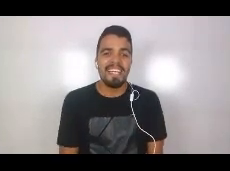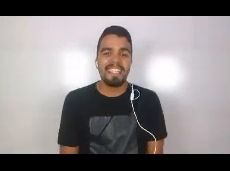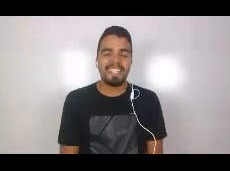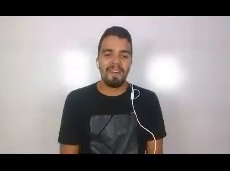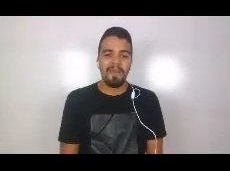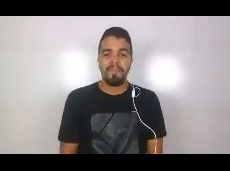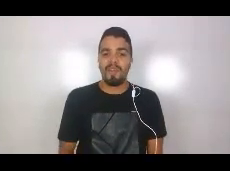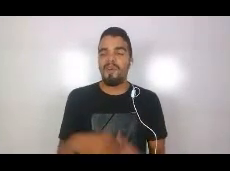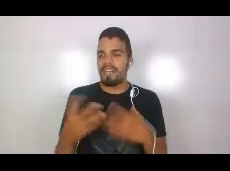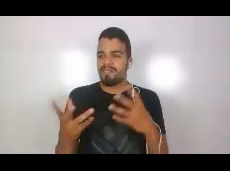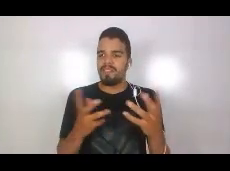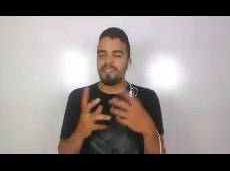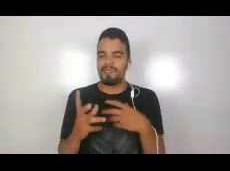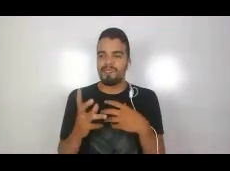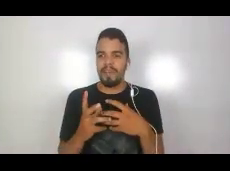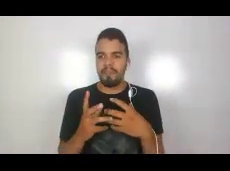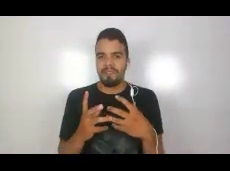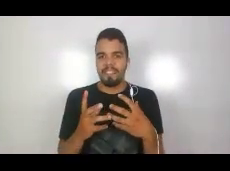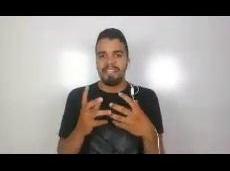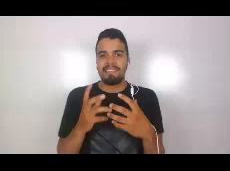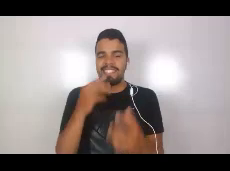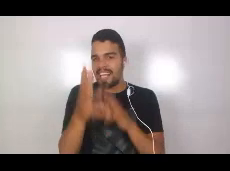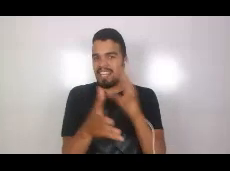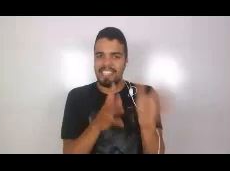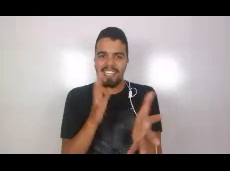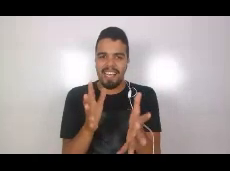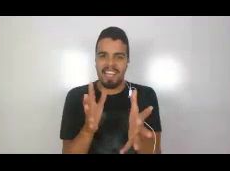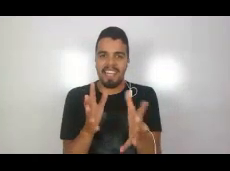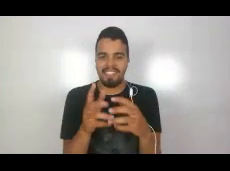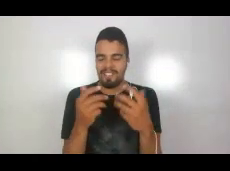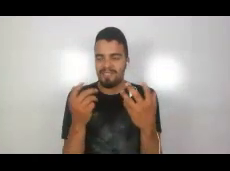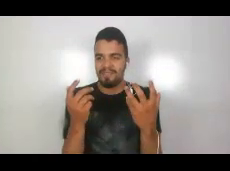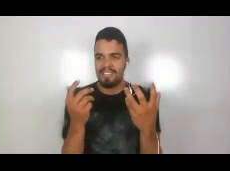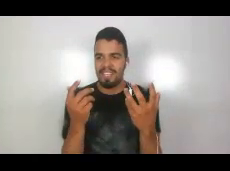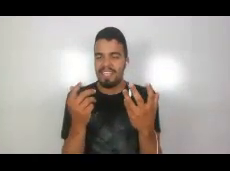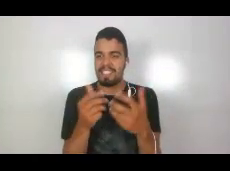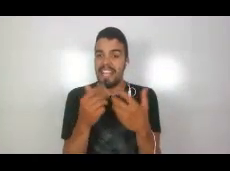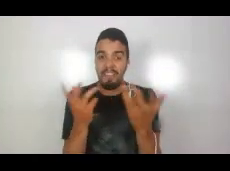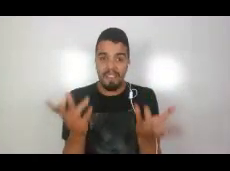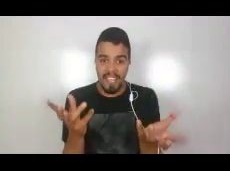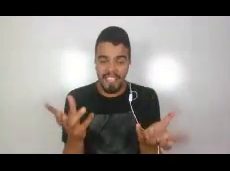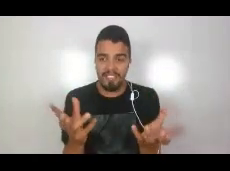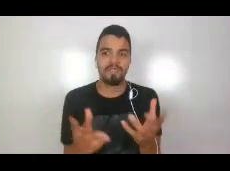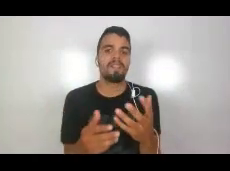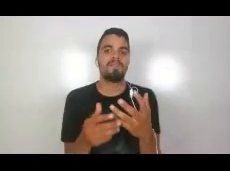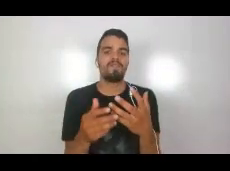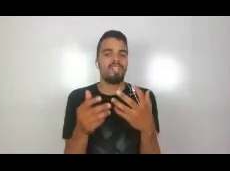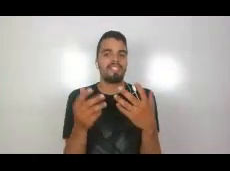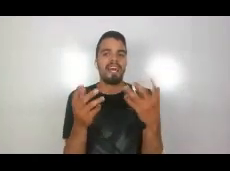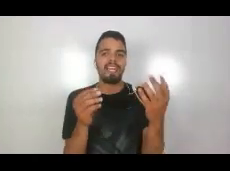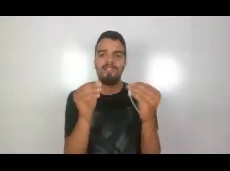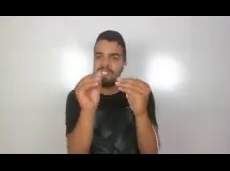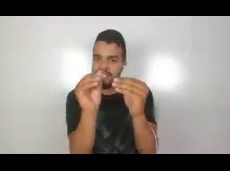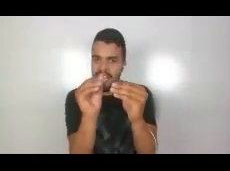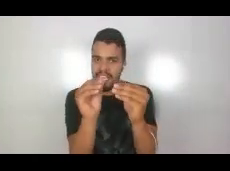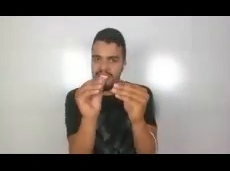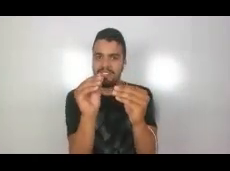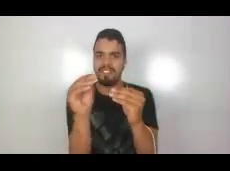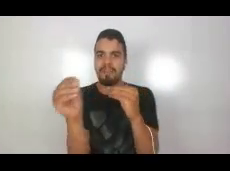bem. Então, quando nós não soubermos sinalizar esses referentes, nós podemos utilizar